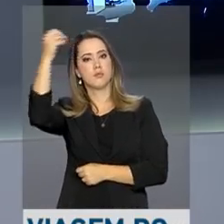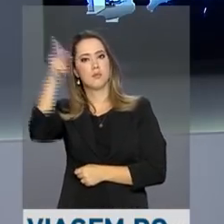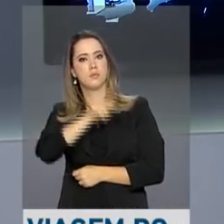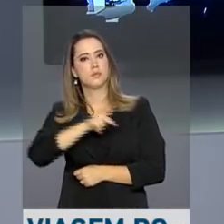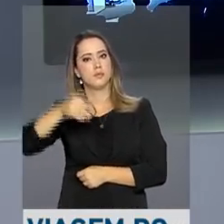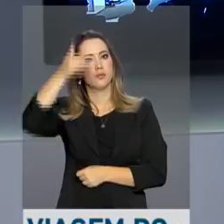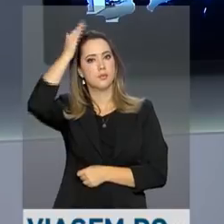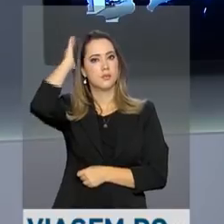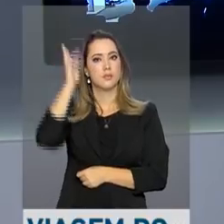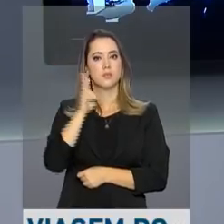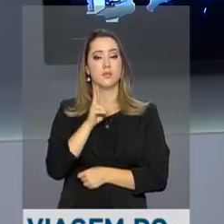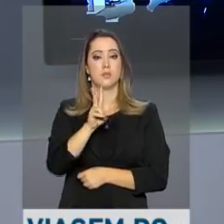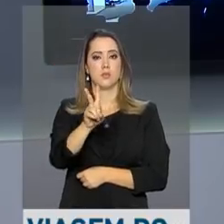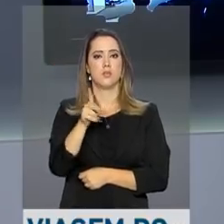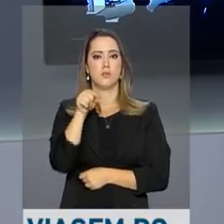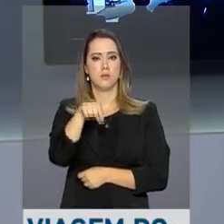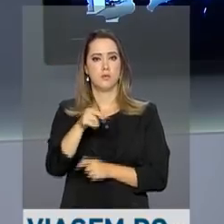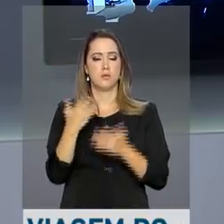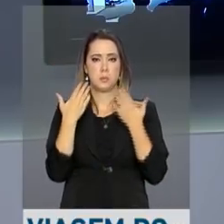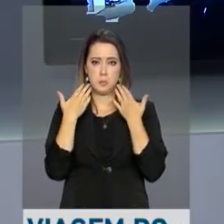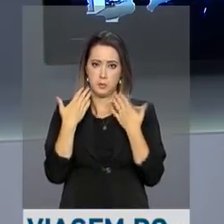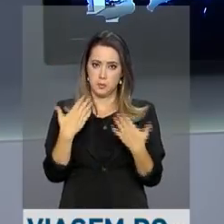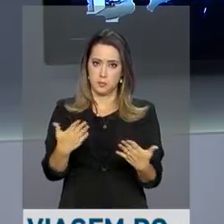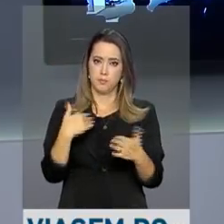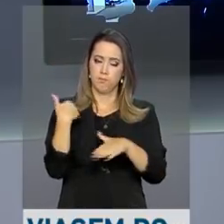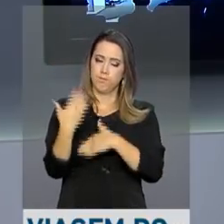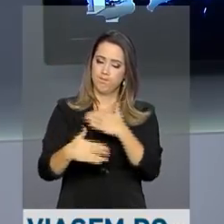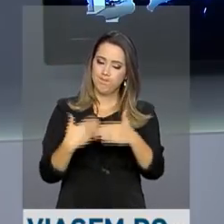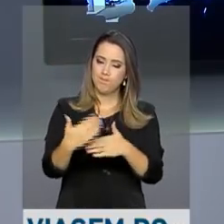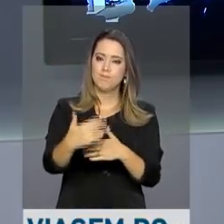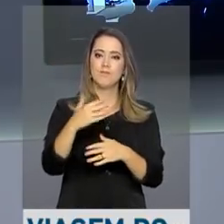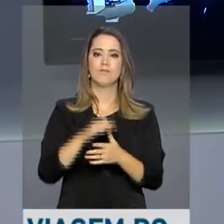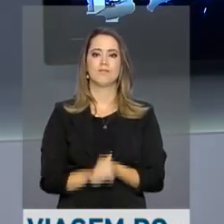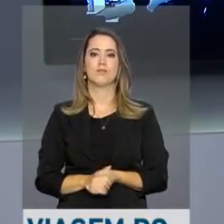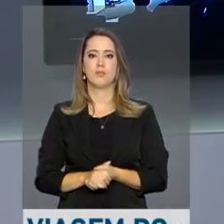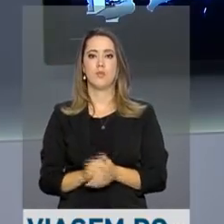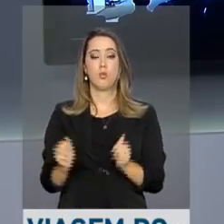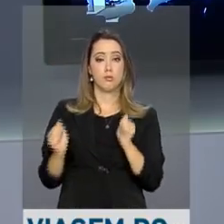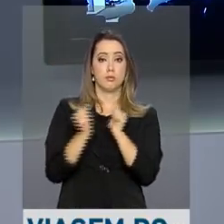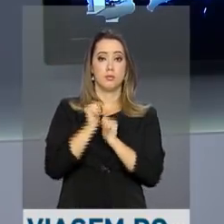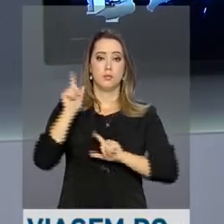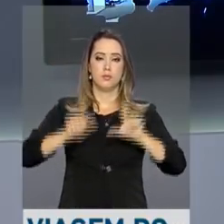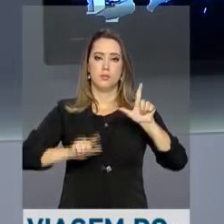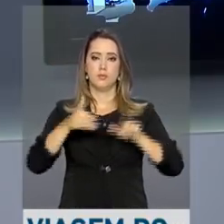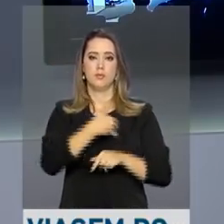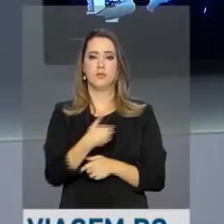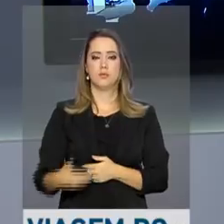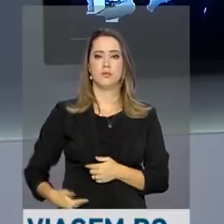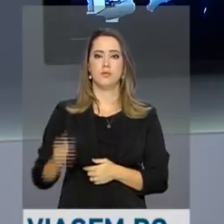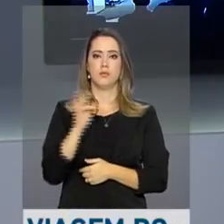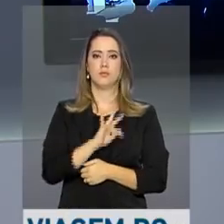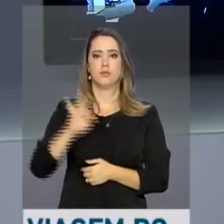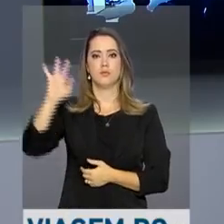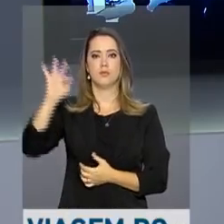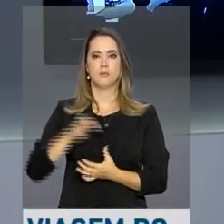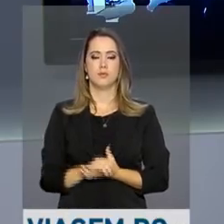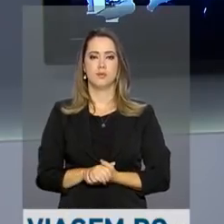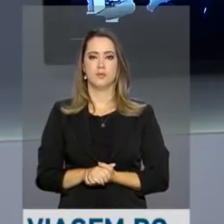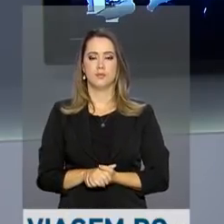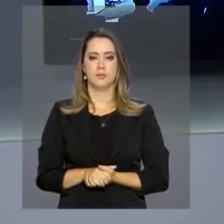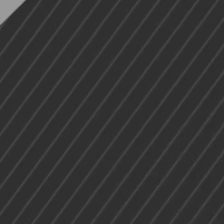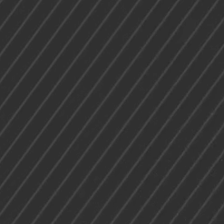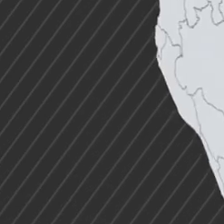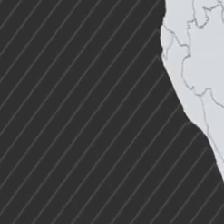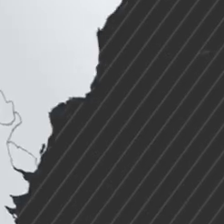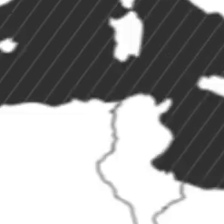viagem do presidente Michel Temer a Davos você confere durante a nossa programação. Continue na NBR, a TV do Governo Federal.